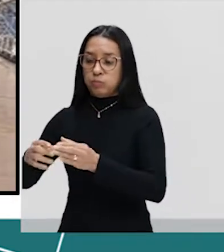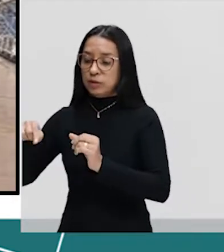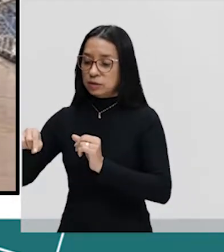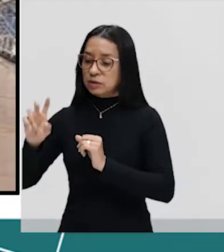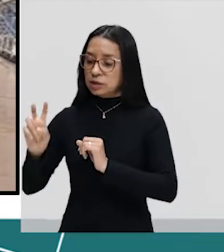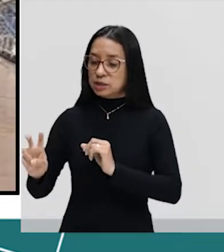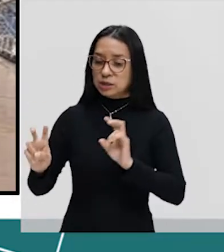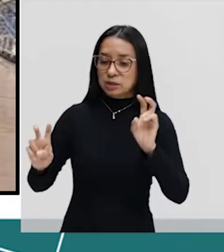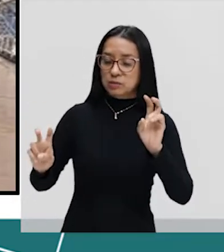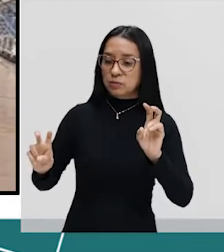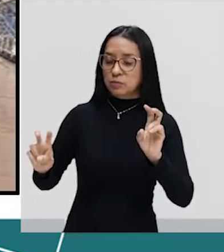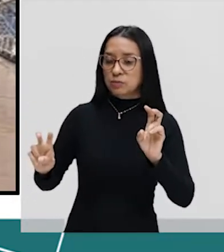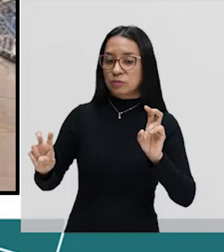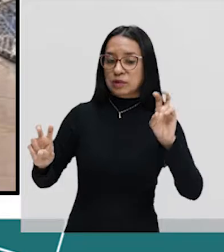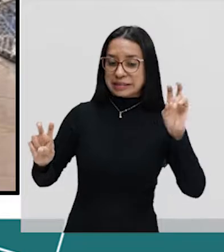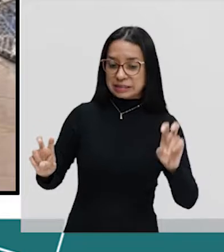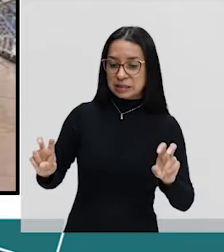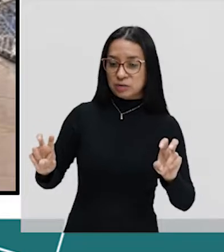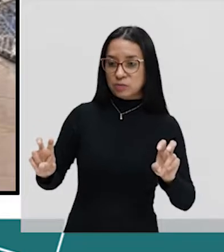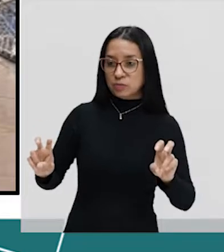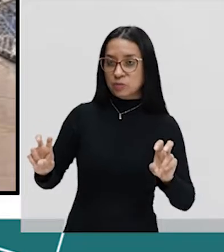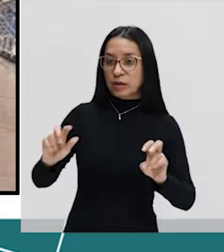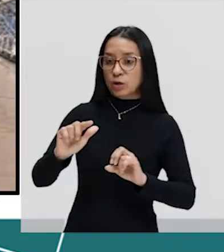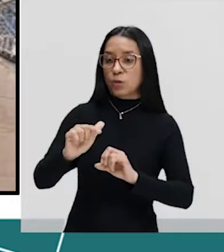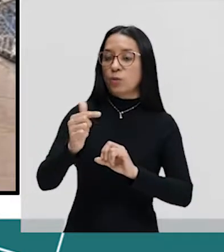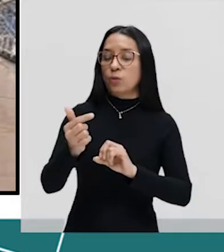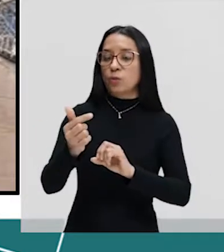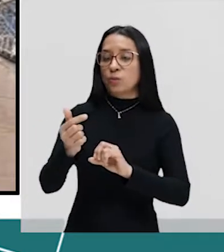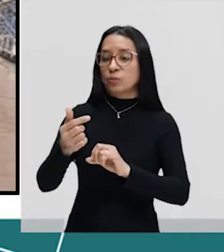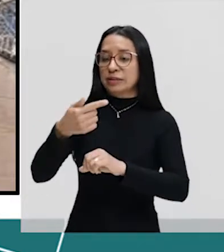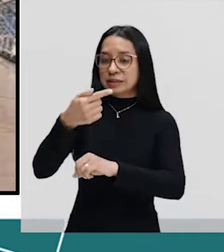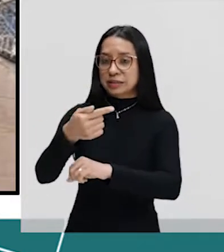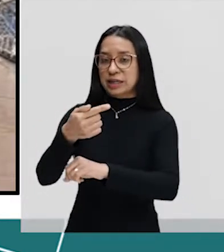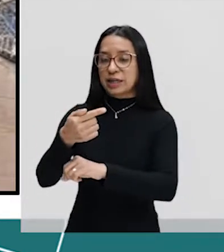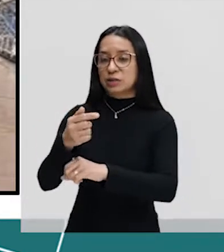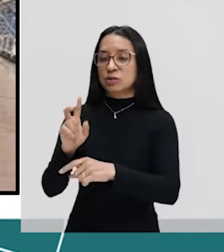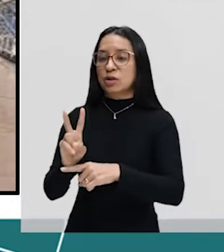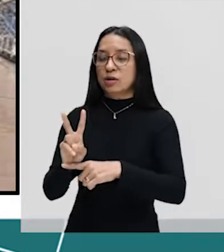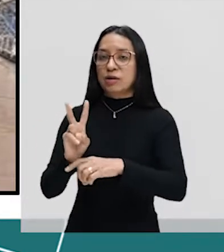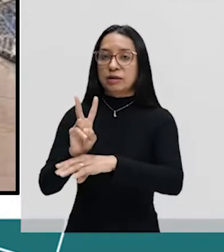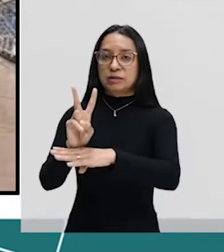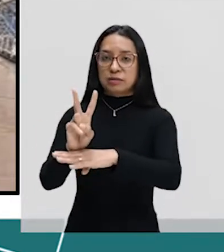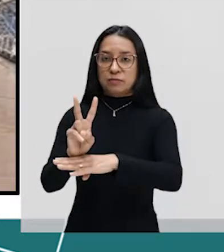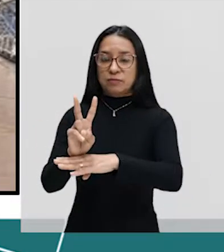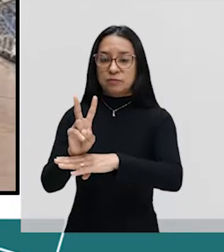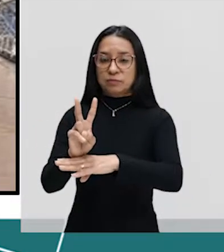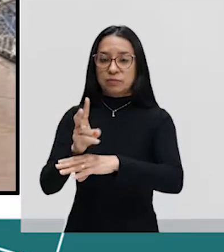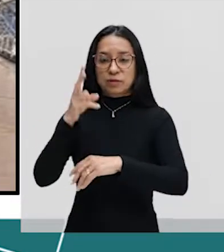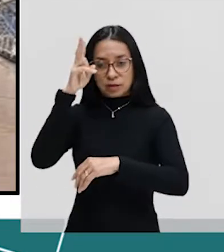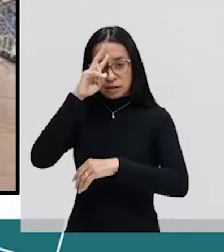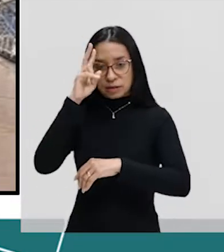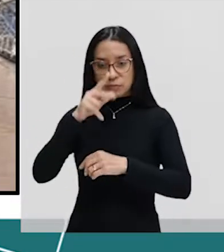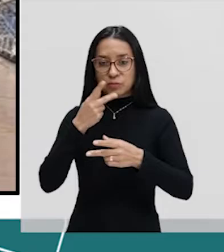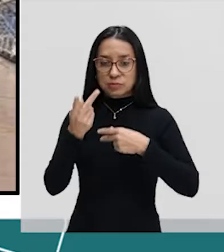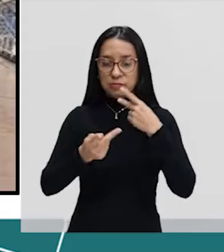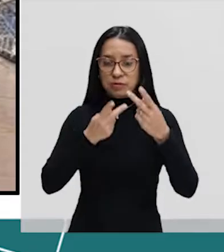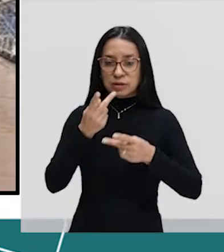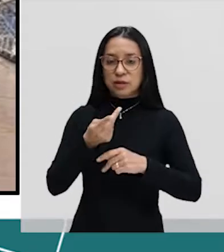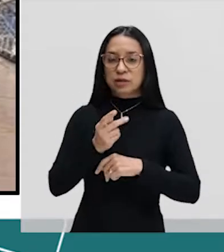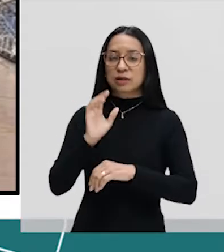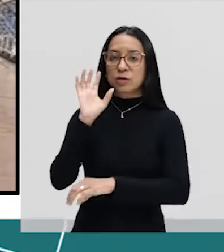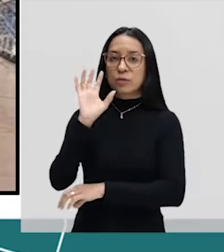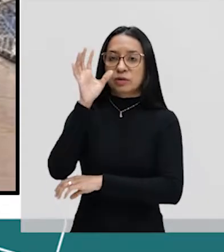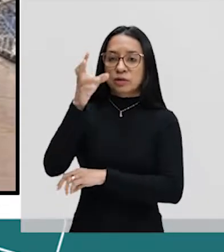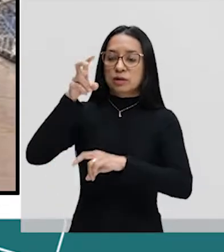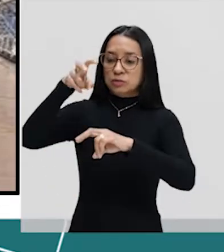jogadores titulares e 7 reservas. Mesma composição da equipe do basquete convencional. Vocês lembram que eu falei para vocês que o